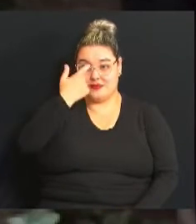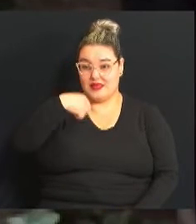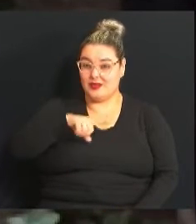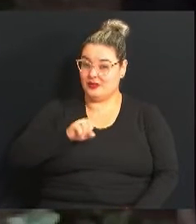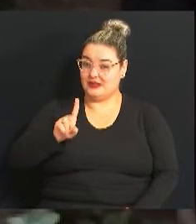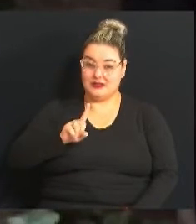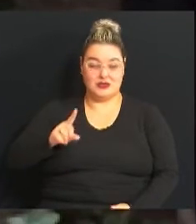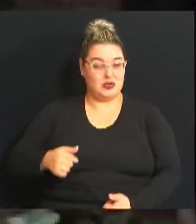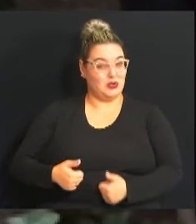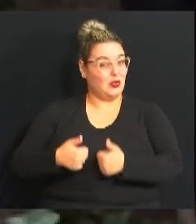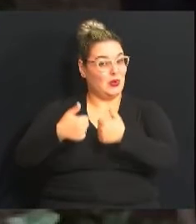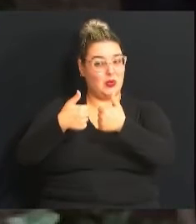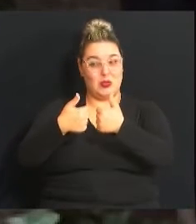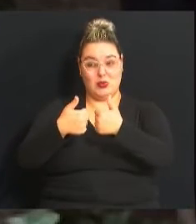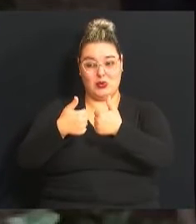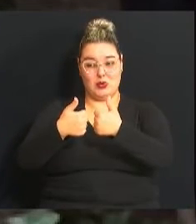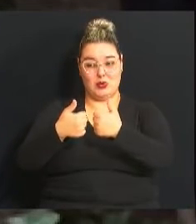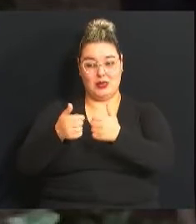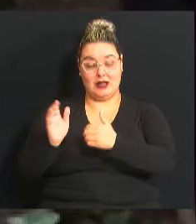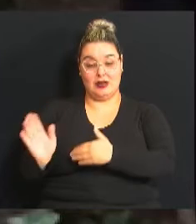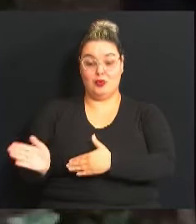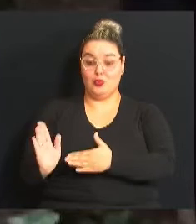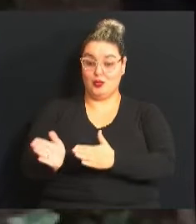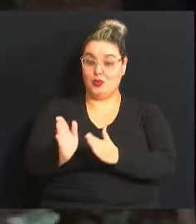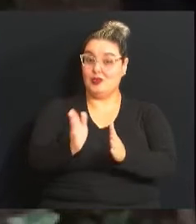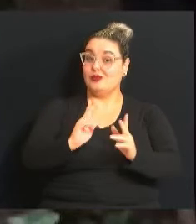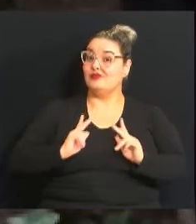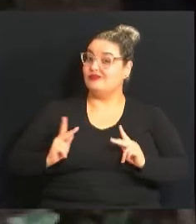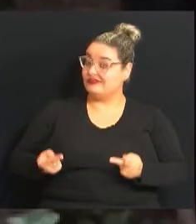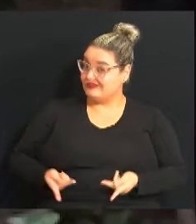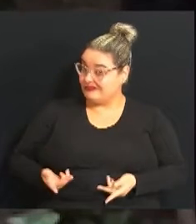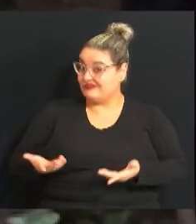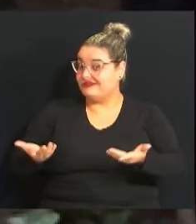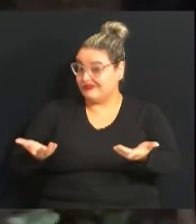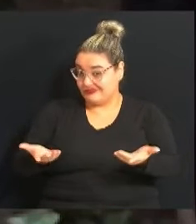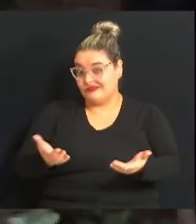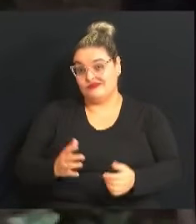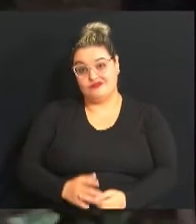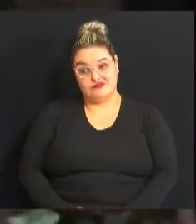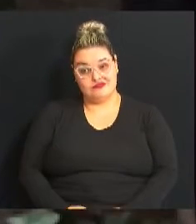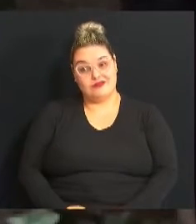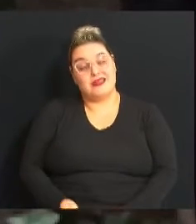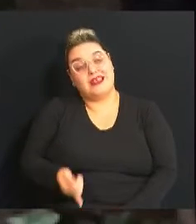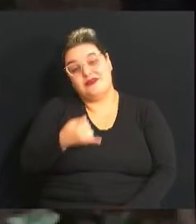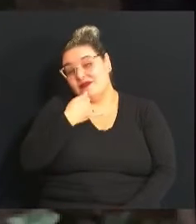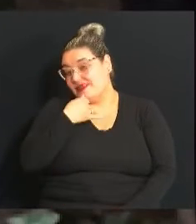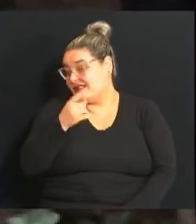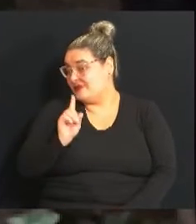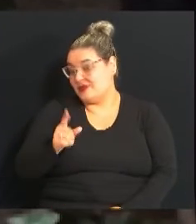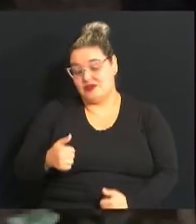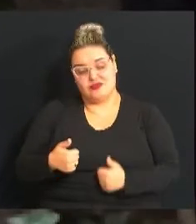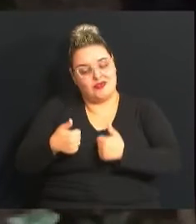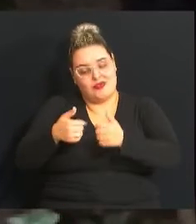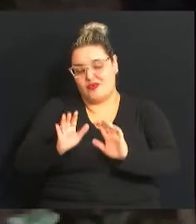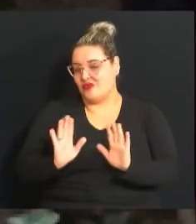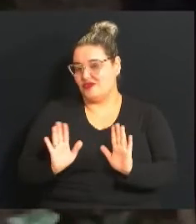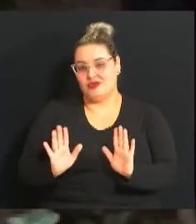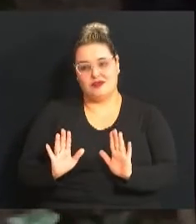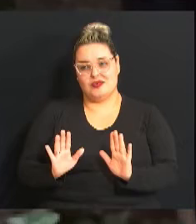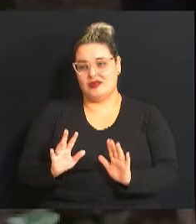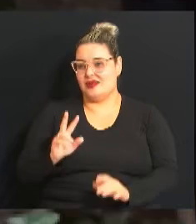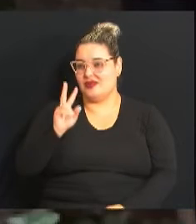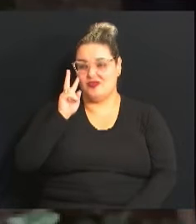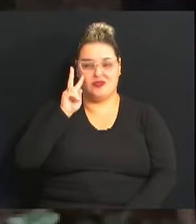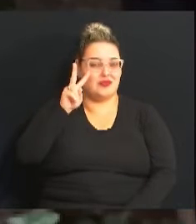otimista quanto ao rumo que a humanidade está tomando. Infelizmente, eu não vejo com